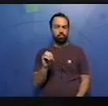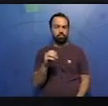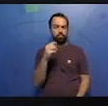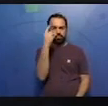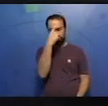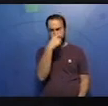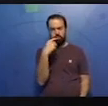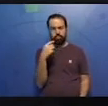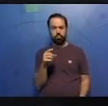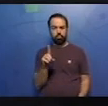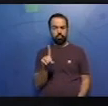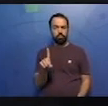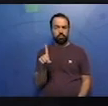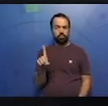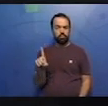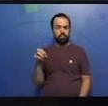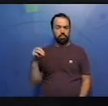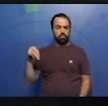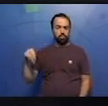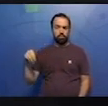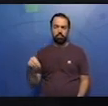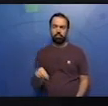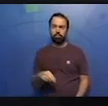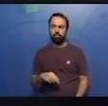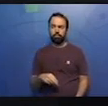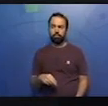20h11. Olha lá.